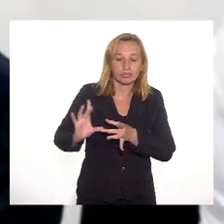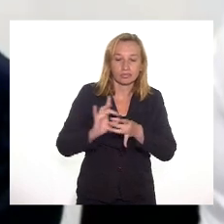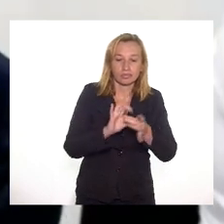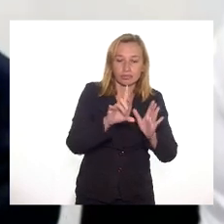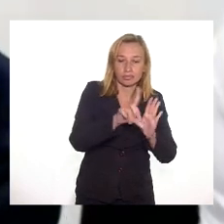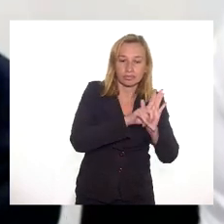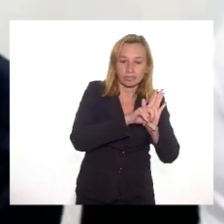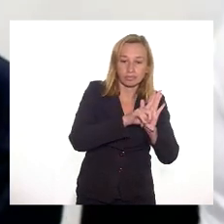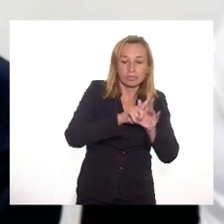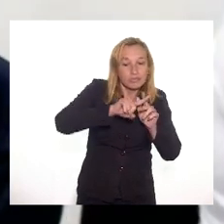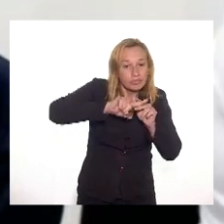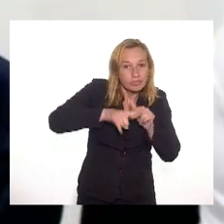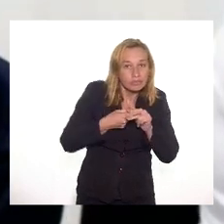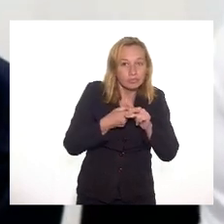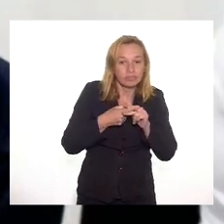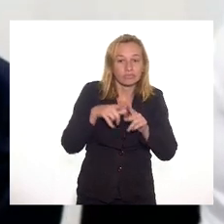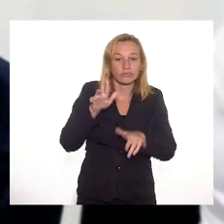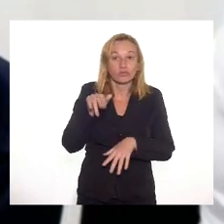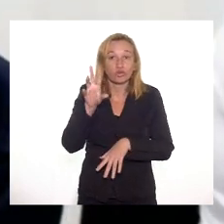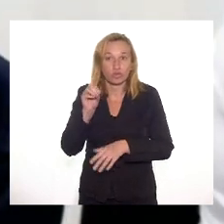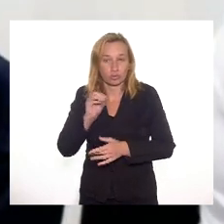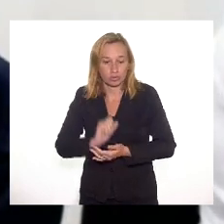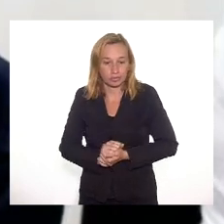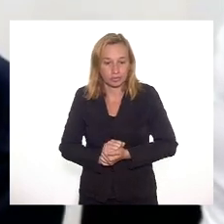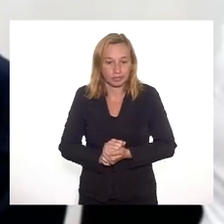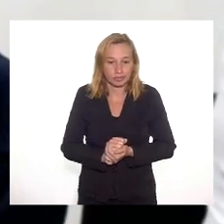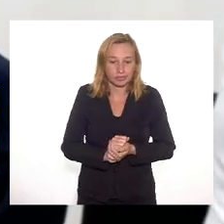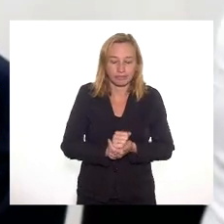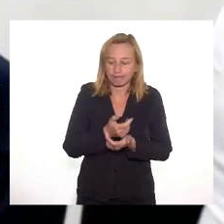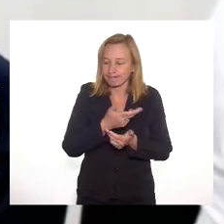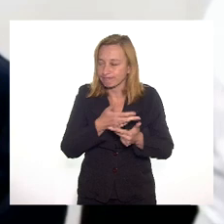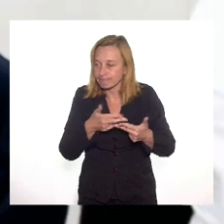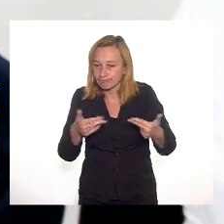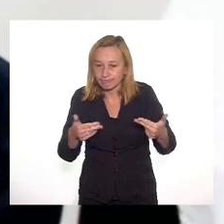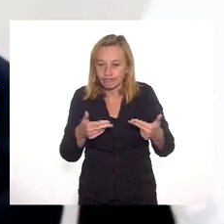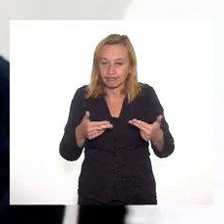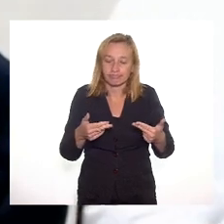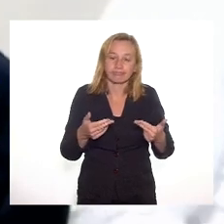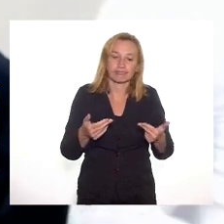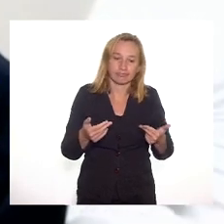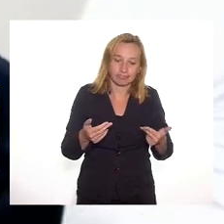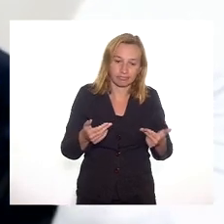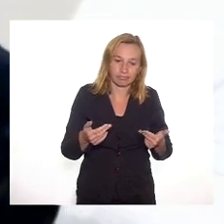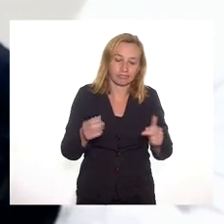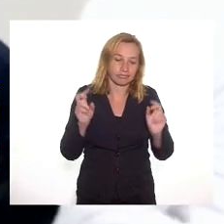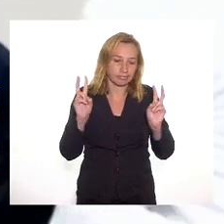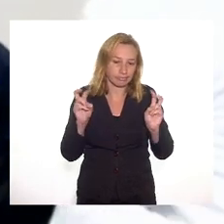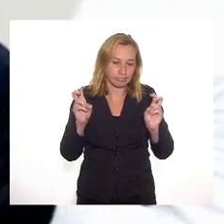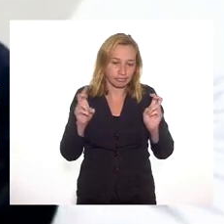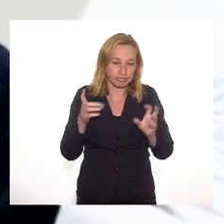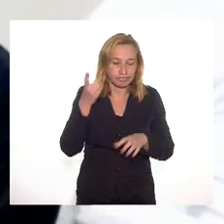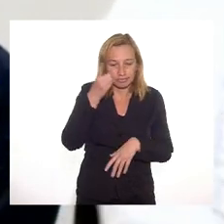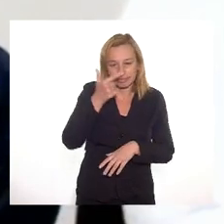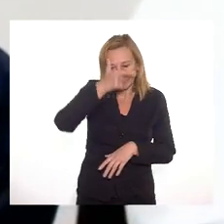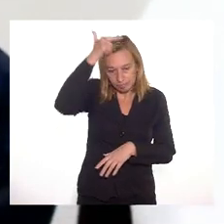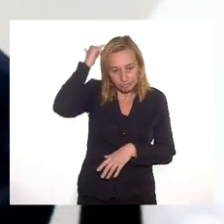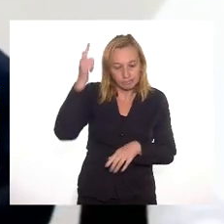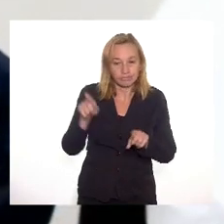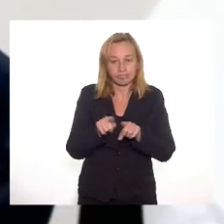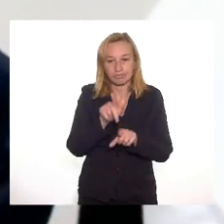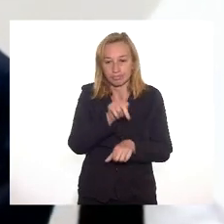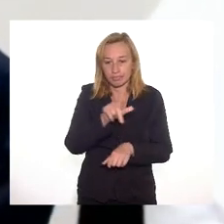que a gente vai regulamentar o fundo. Tem muitos dos pleitos, inclusive do Luiz Paulo, que nós vamos tratar lá no